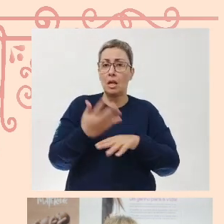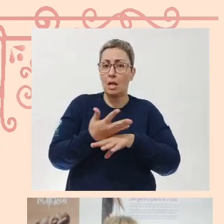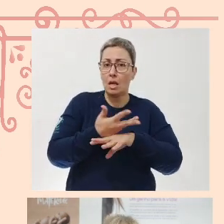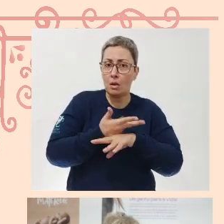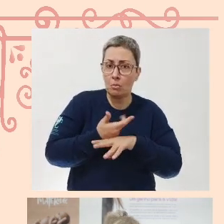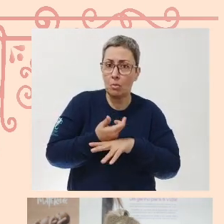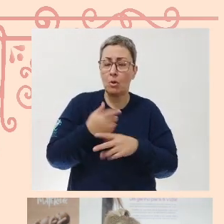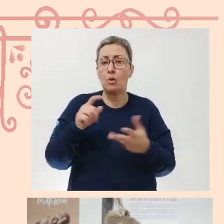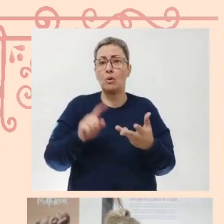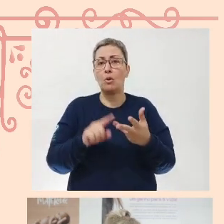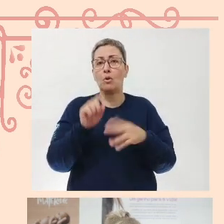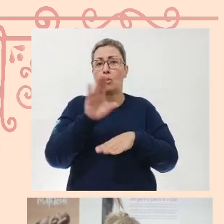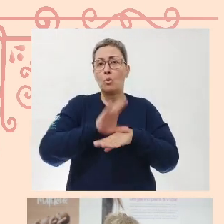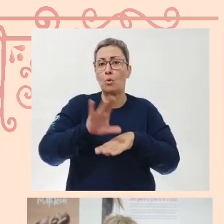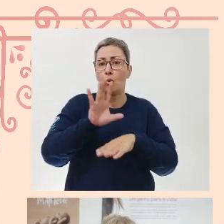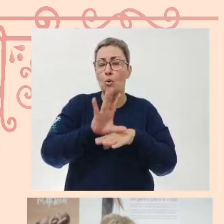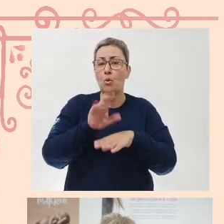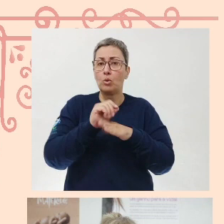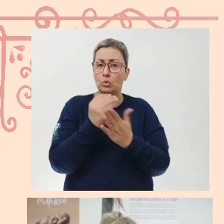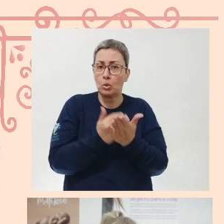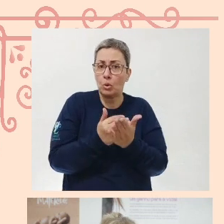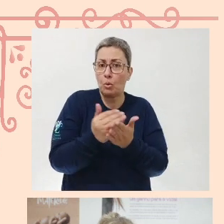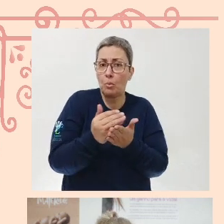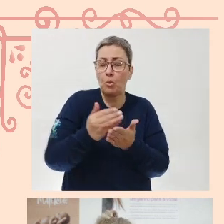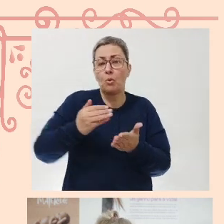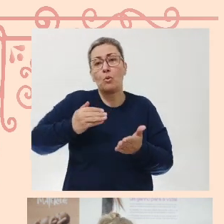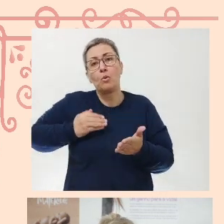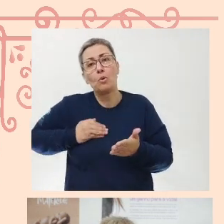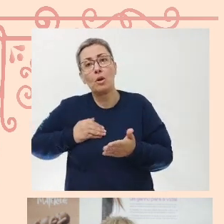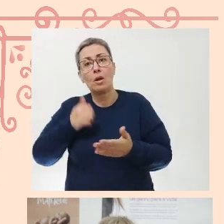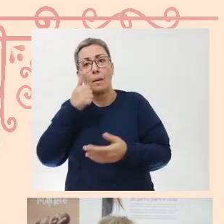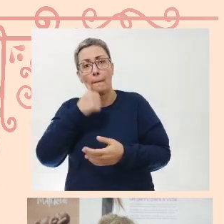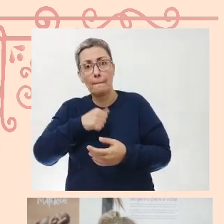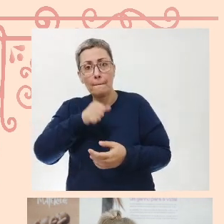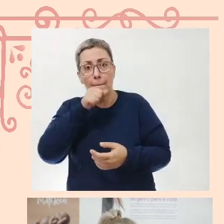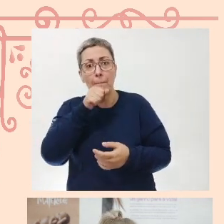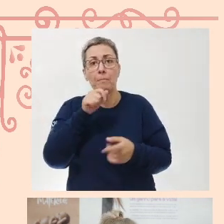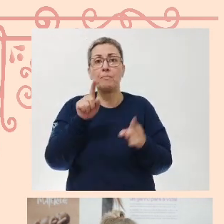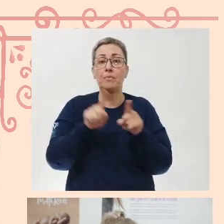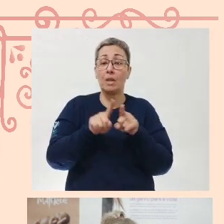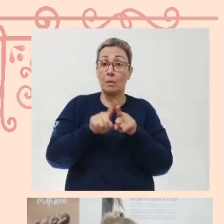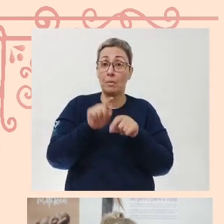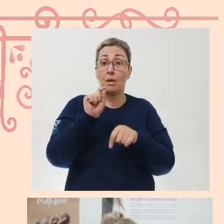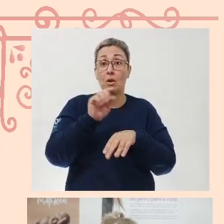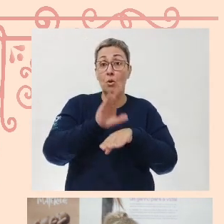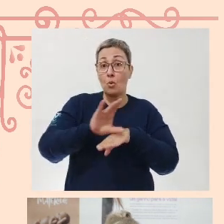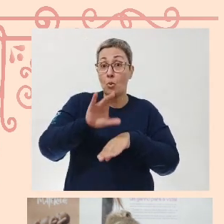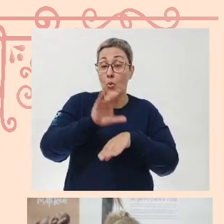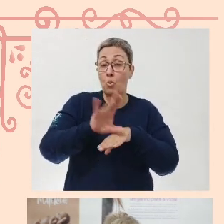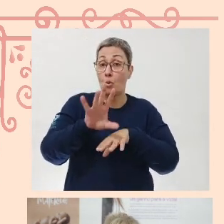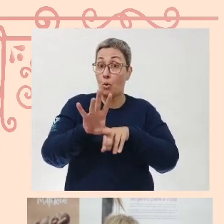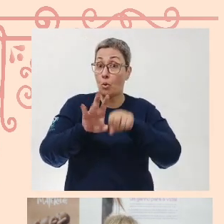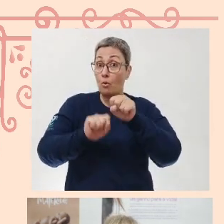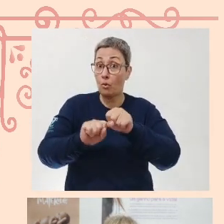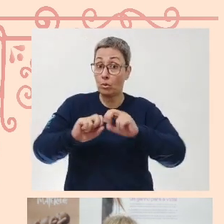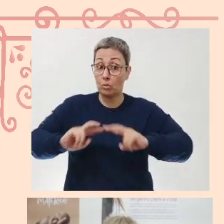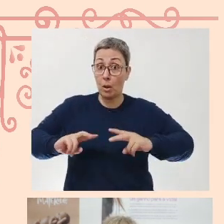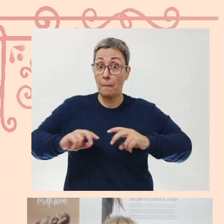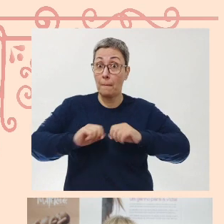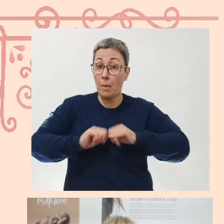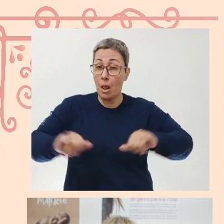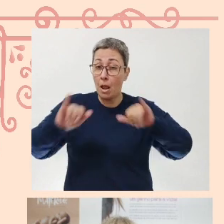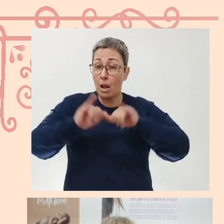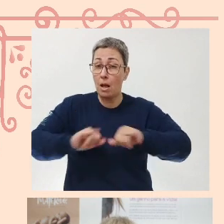médica, equipe multidisciplinar, o curso de introdução ao aleitamento materno. Temos o curso de formação